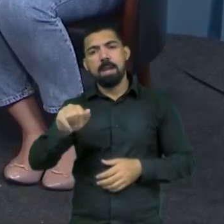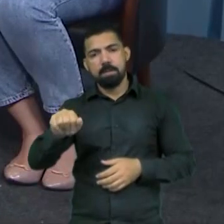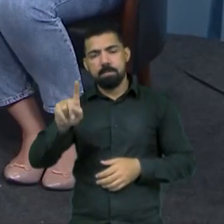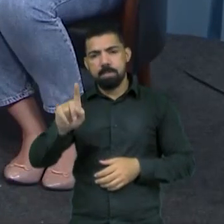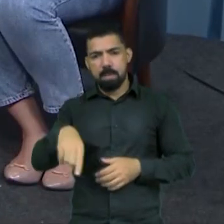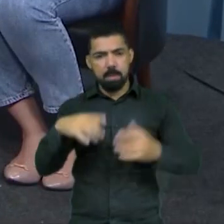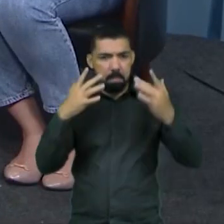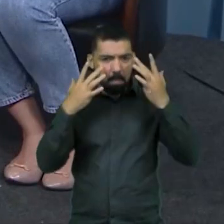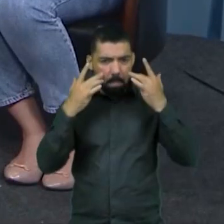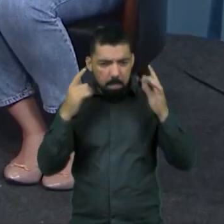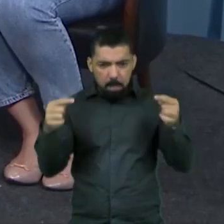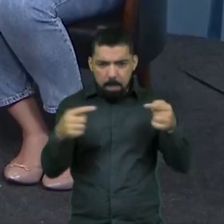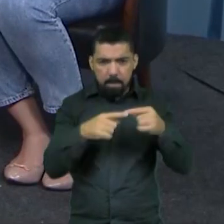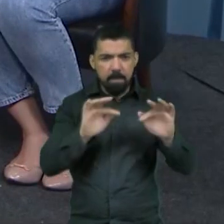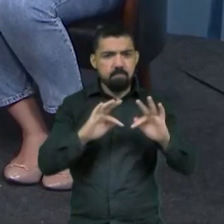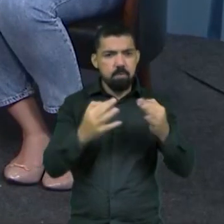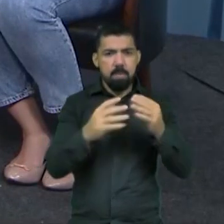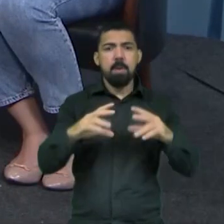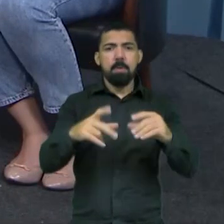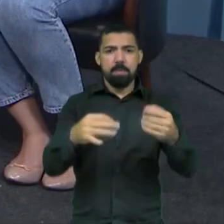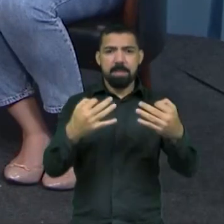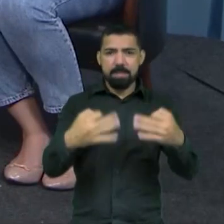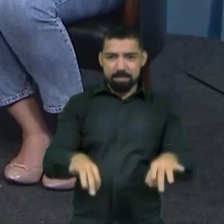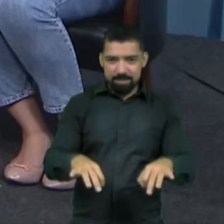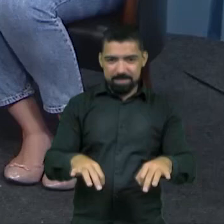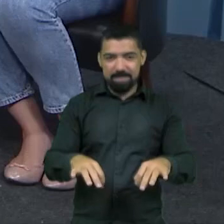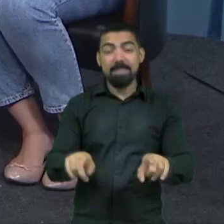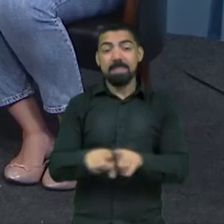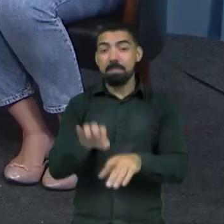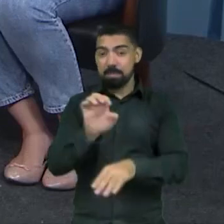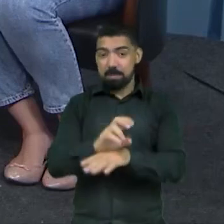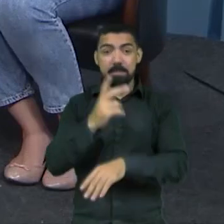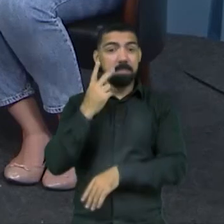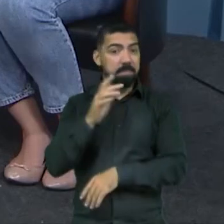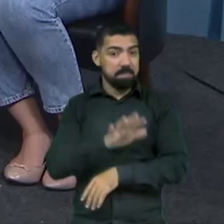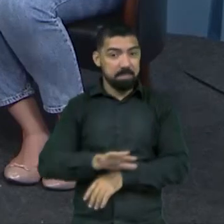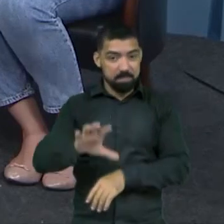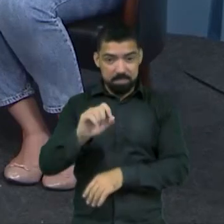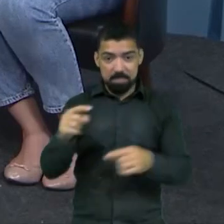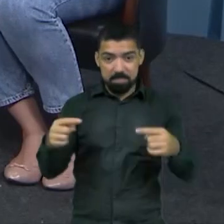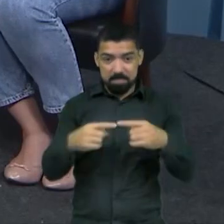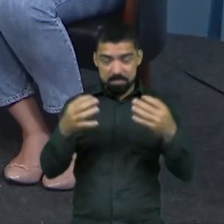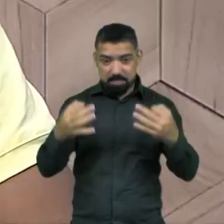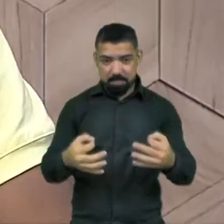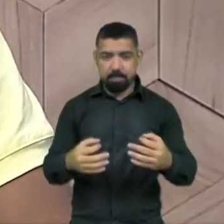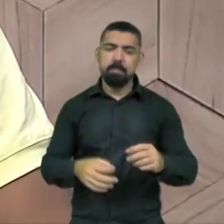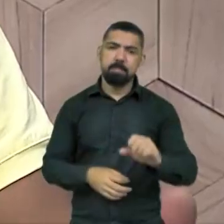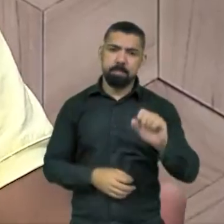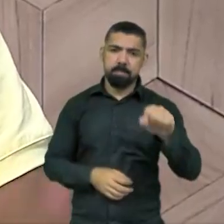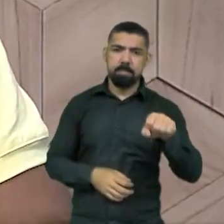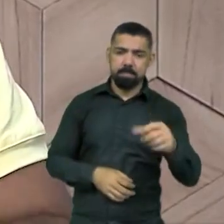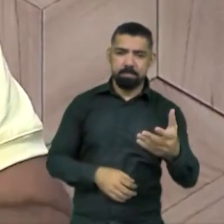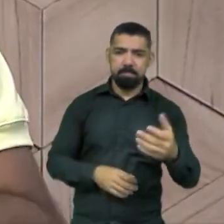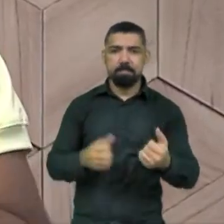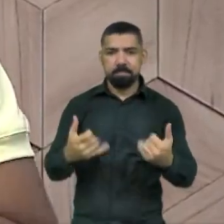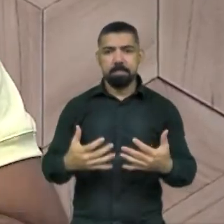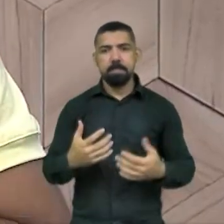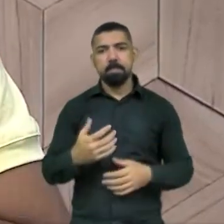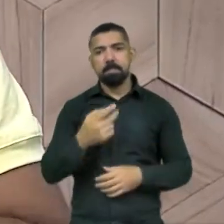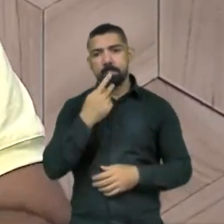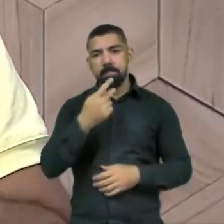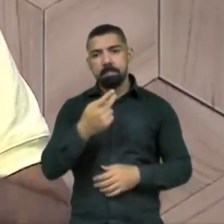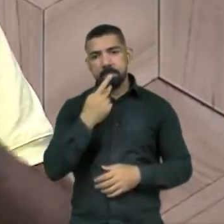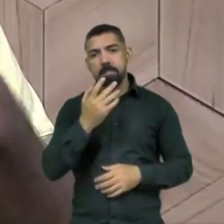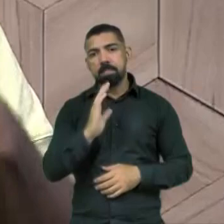toda a família, para todo o Vale do Jaguari e para todo o Ceará, né? Isso. A paixão, como eu sempre deixo claro em